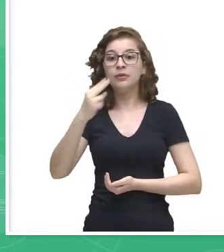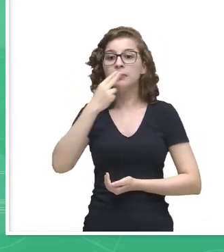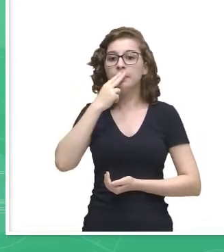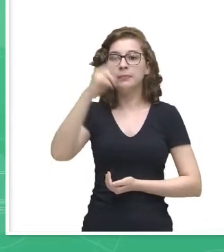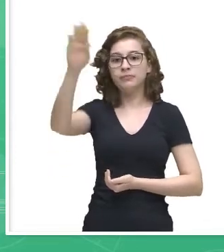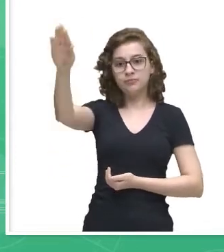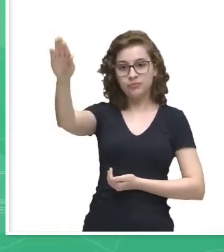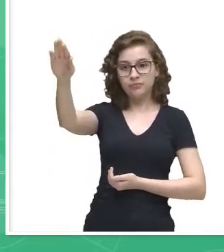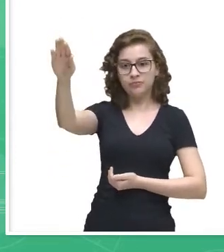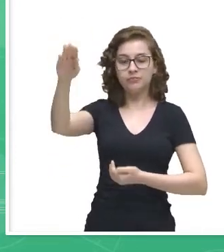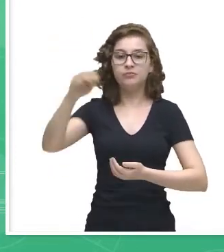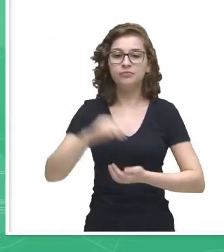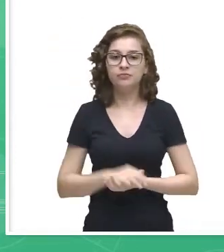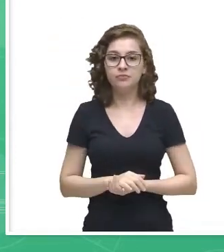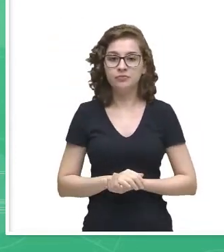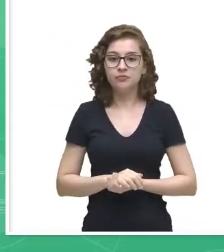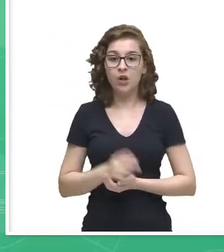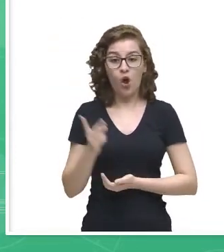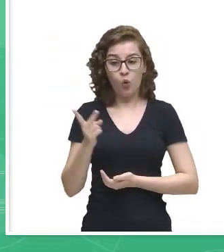a oratória